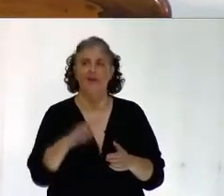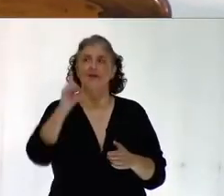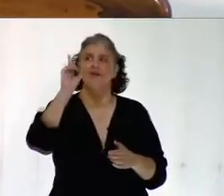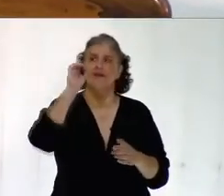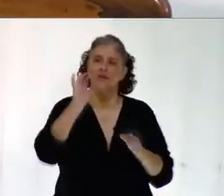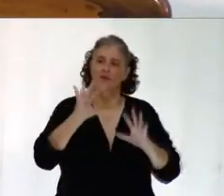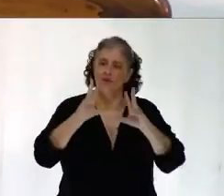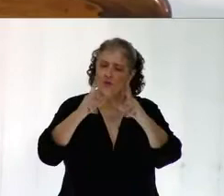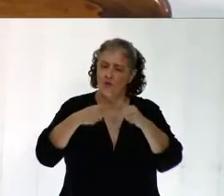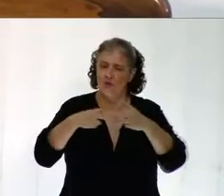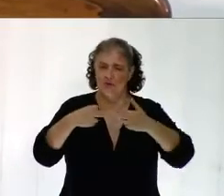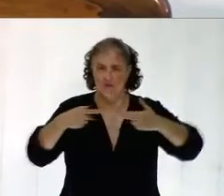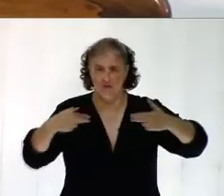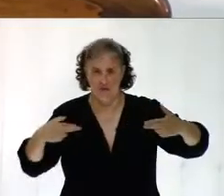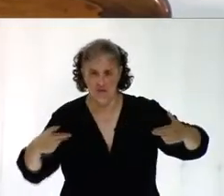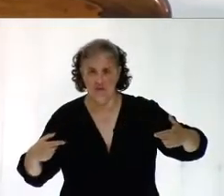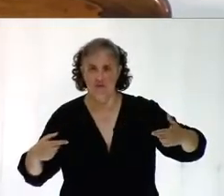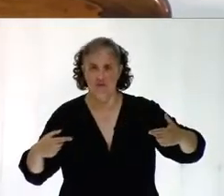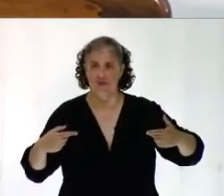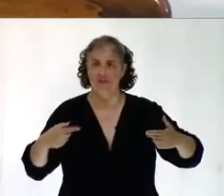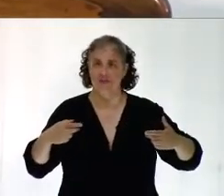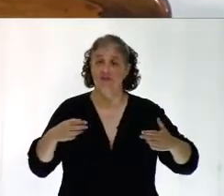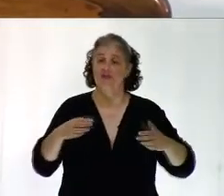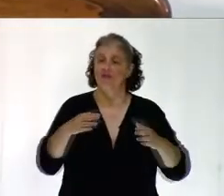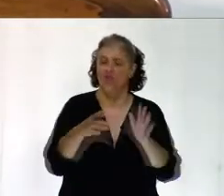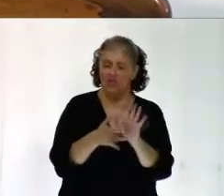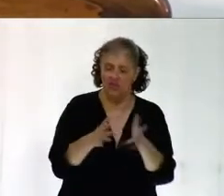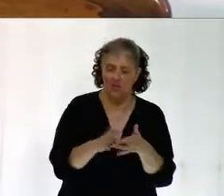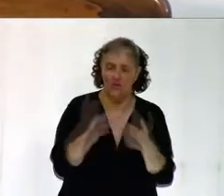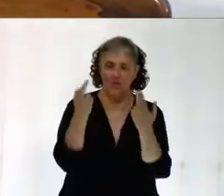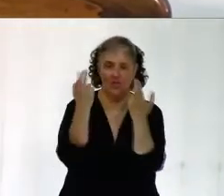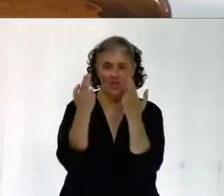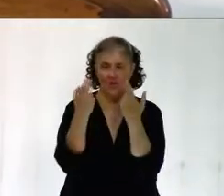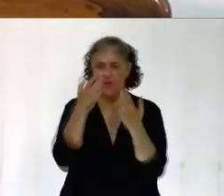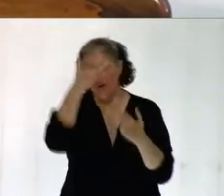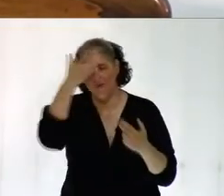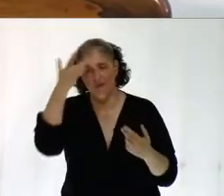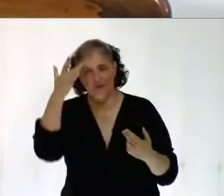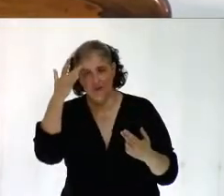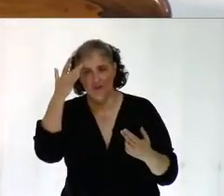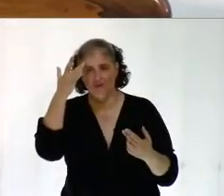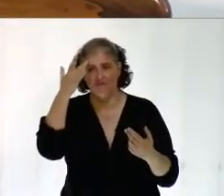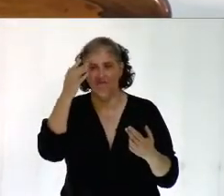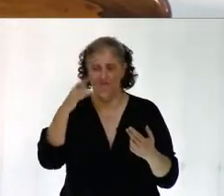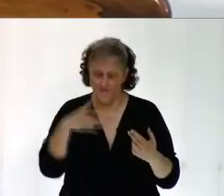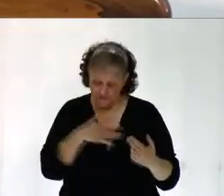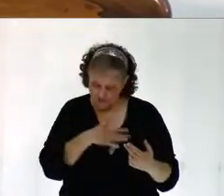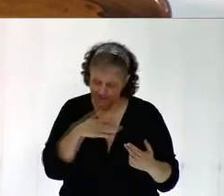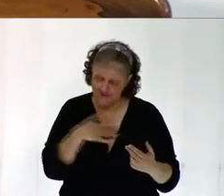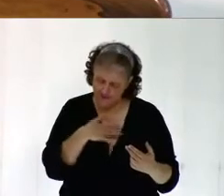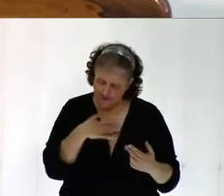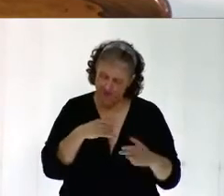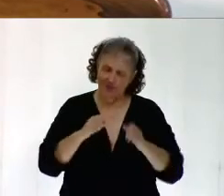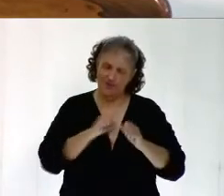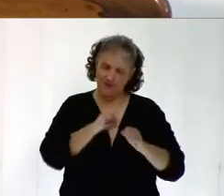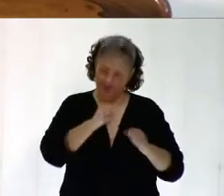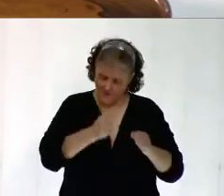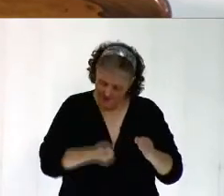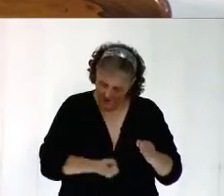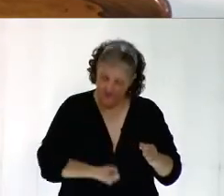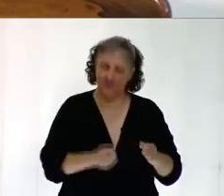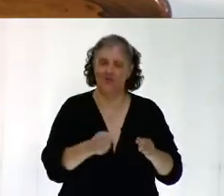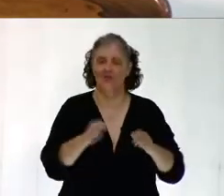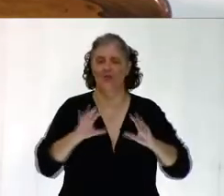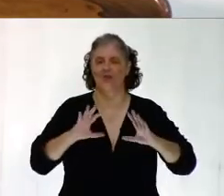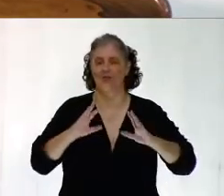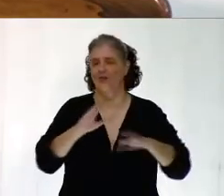em todas as coisas se tornasse semelhante aos irmãos para ser misericordioso e fiel sumo sacerdote nas